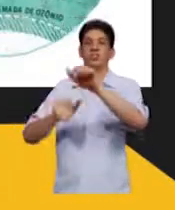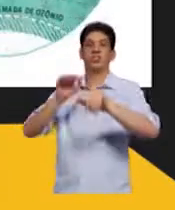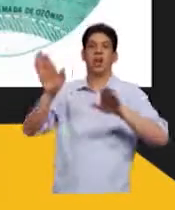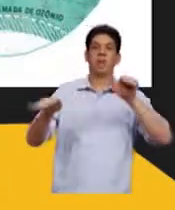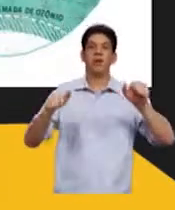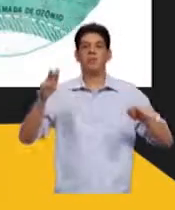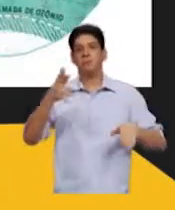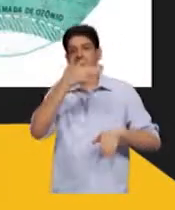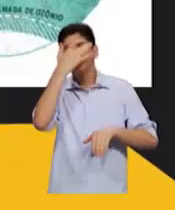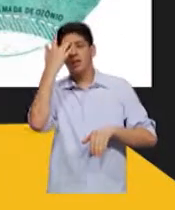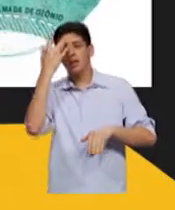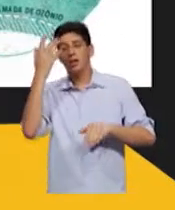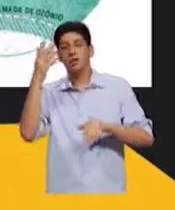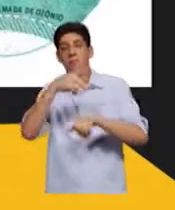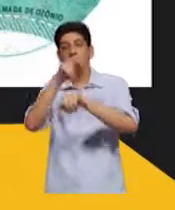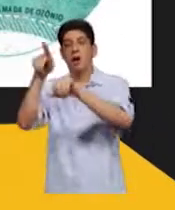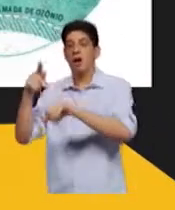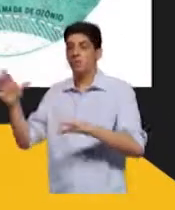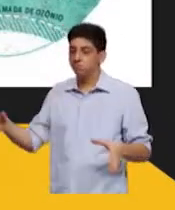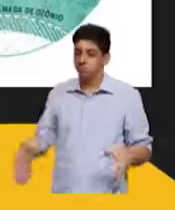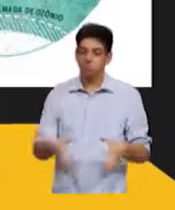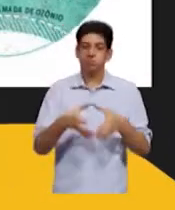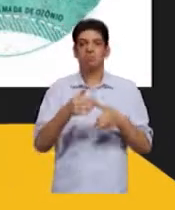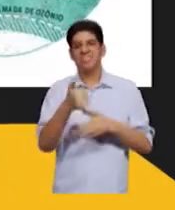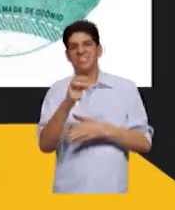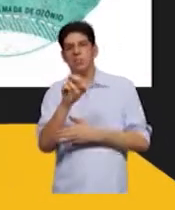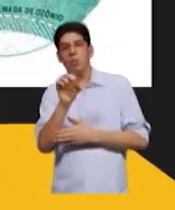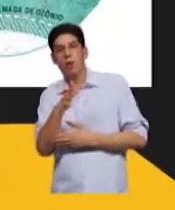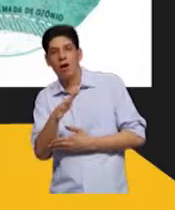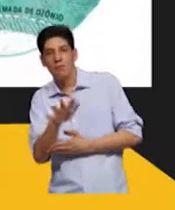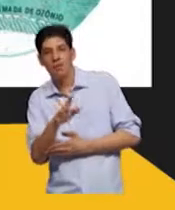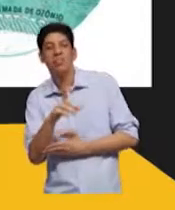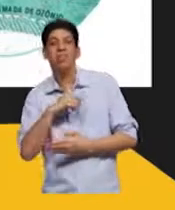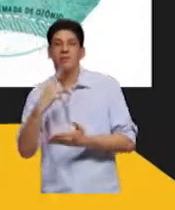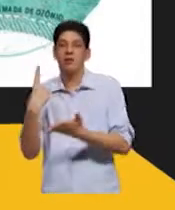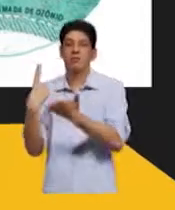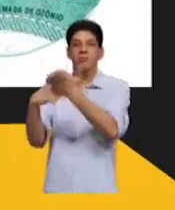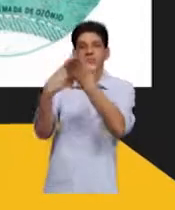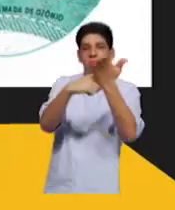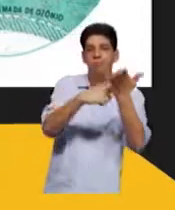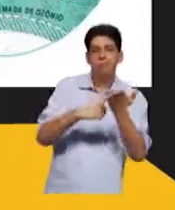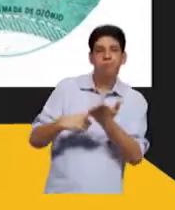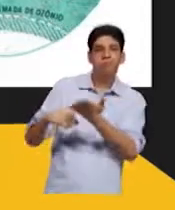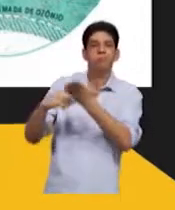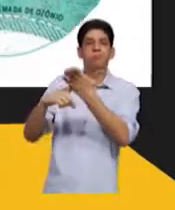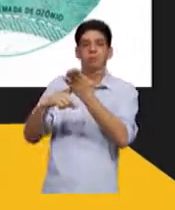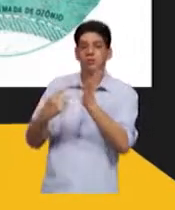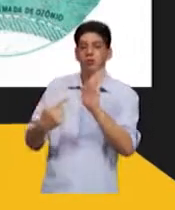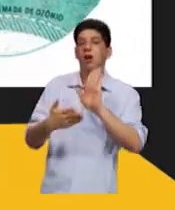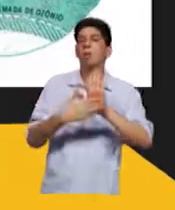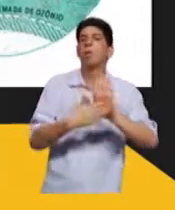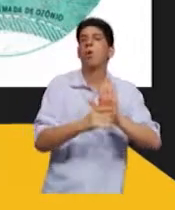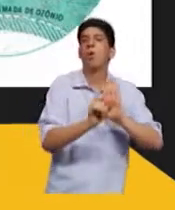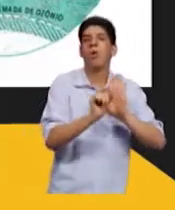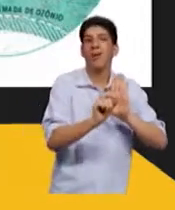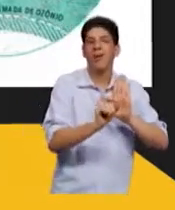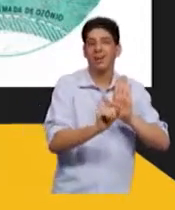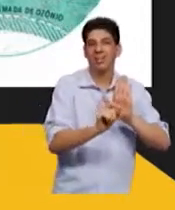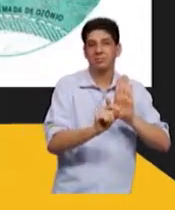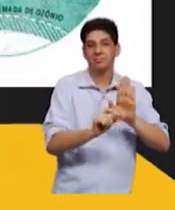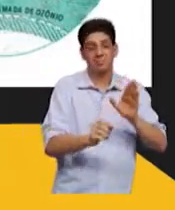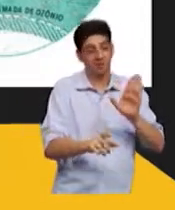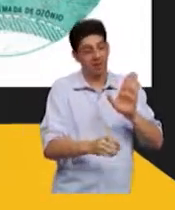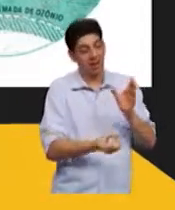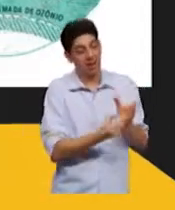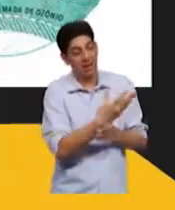de uns 150 países para fazer um acordo onde iriam fazer propostas, leis,